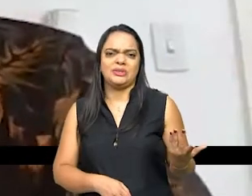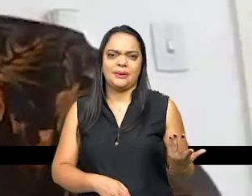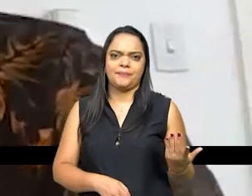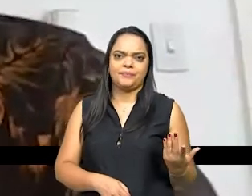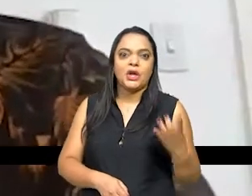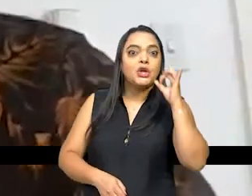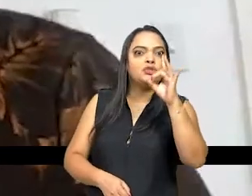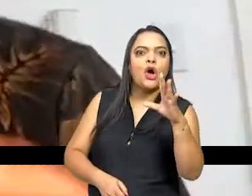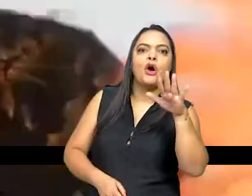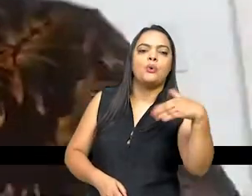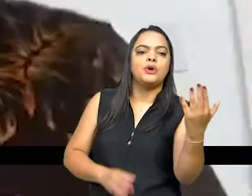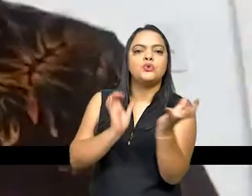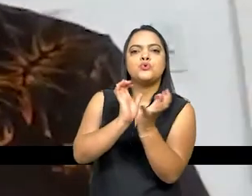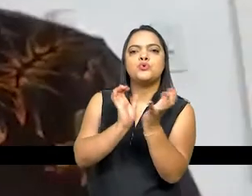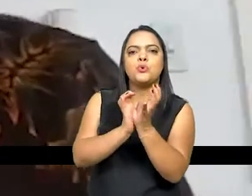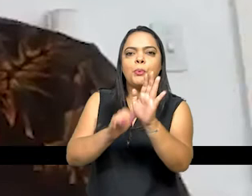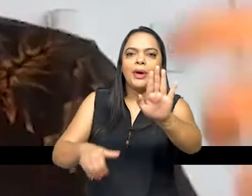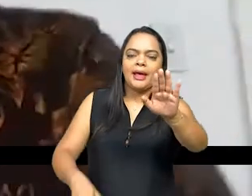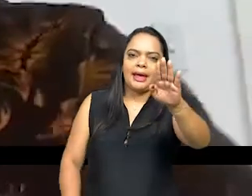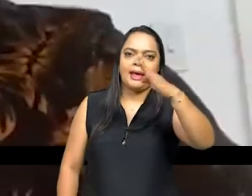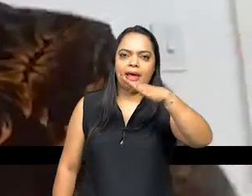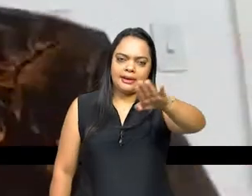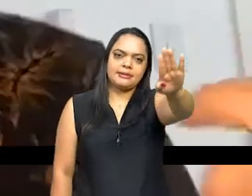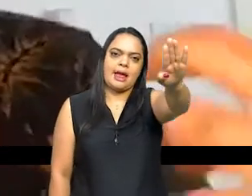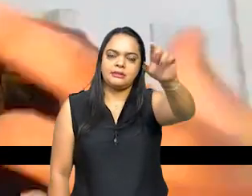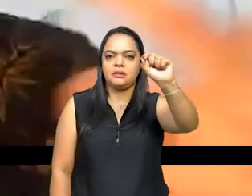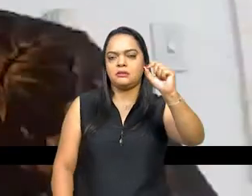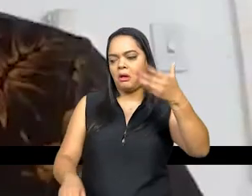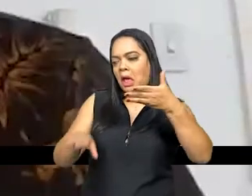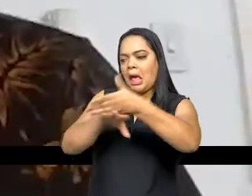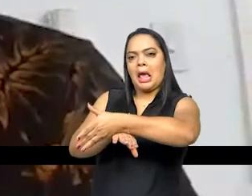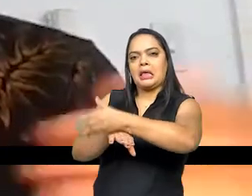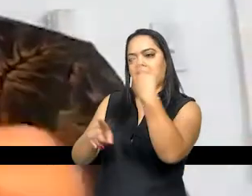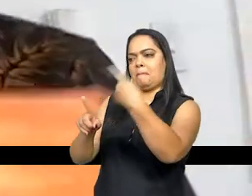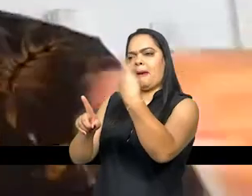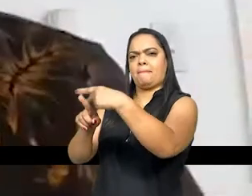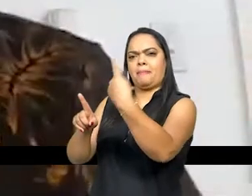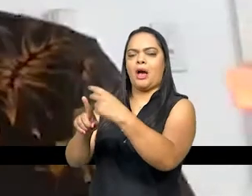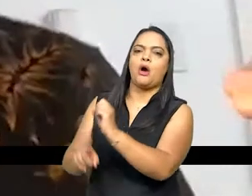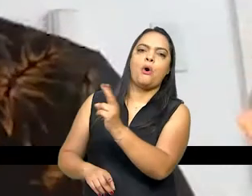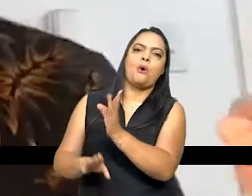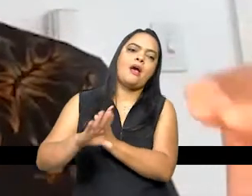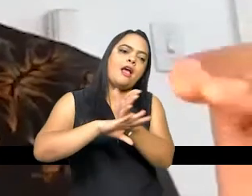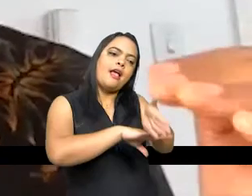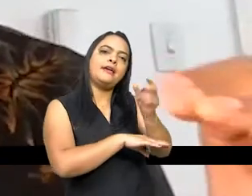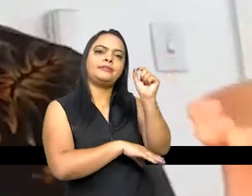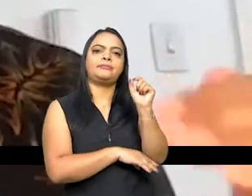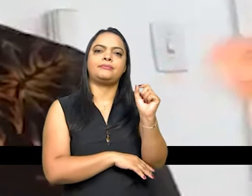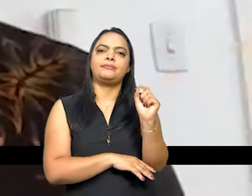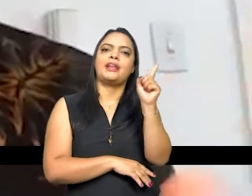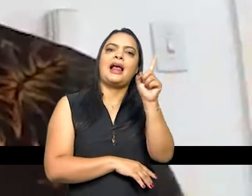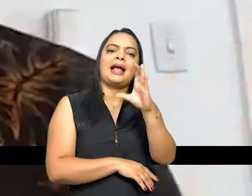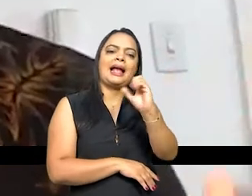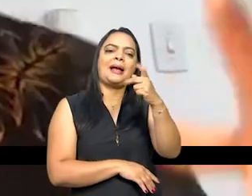espanca o mendigo ou quando o grupo neonazista invade o Capitólio nos Estados Unidos, cheio de grupos da extrema-direita